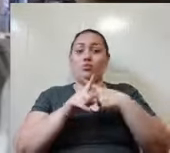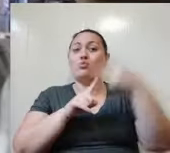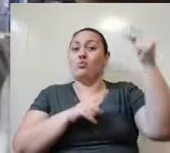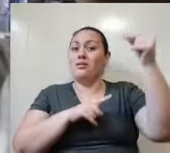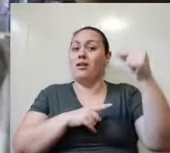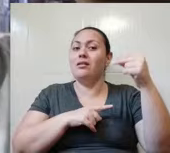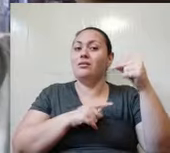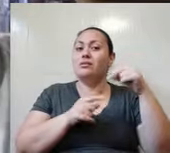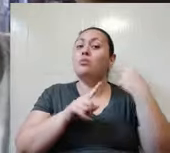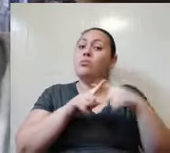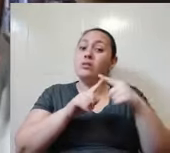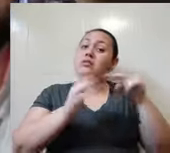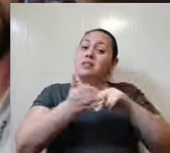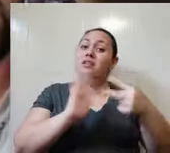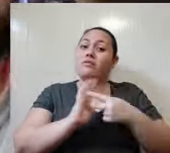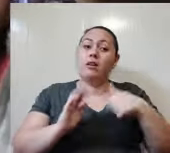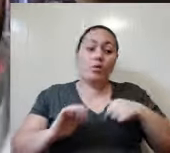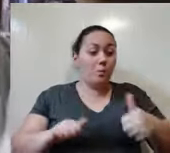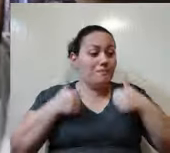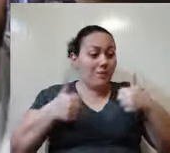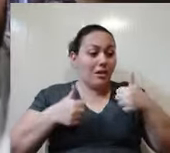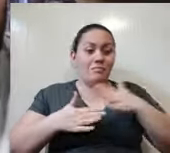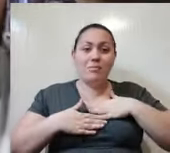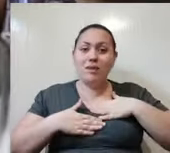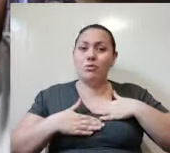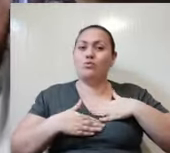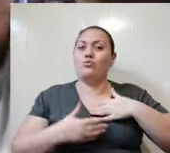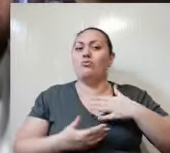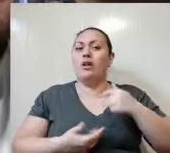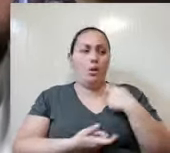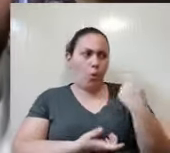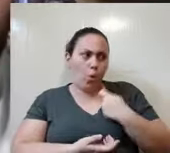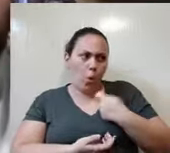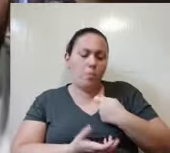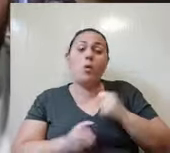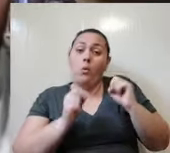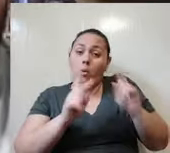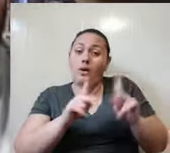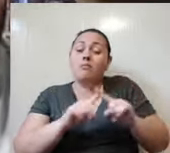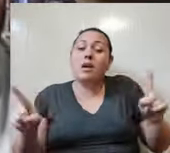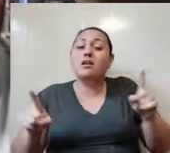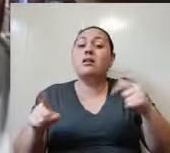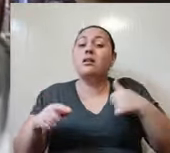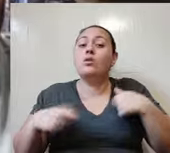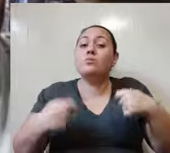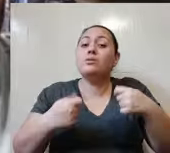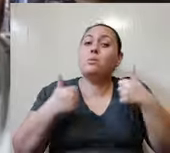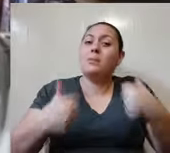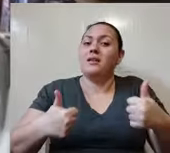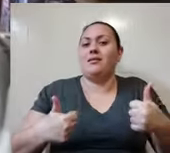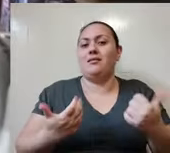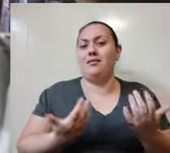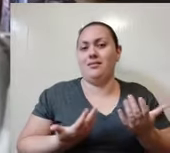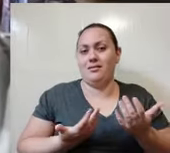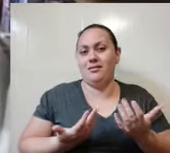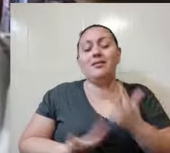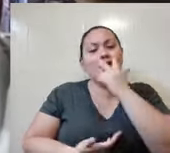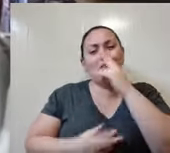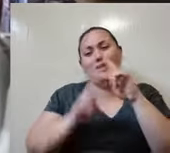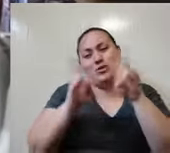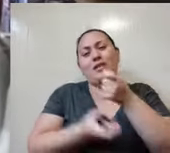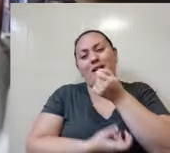sucesso é poder estar bem com a sua autocobrança, né? A forma como é que nem a questão